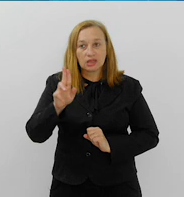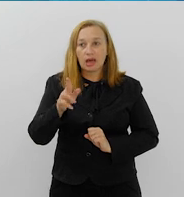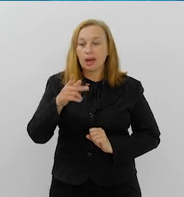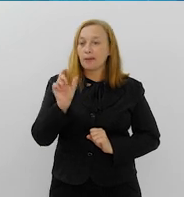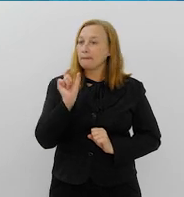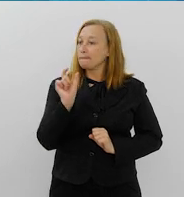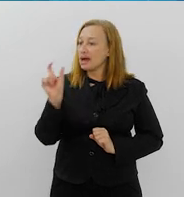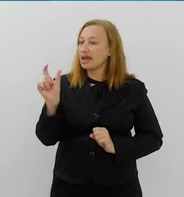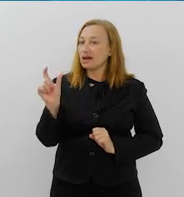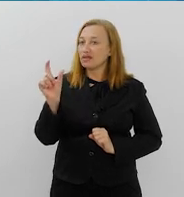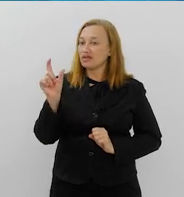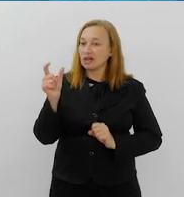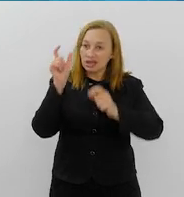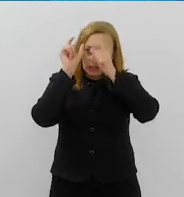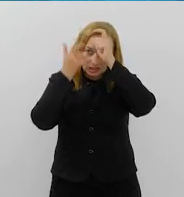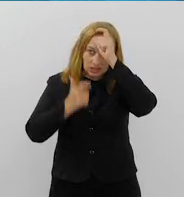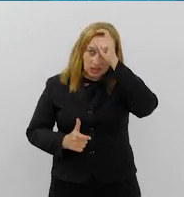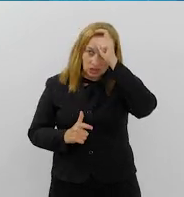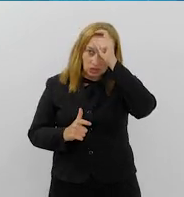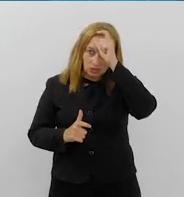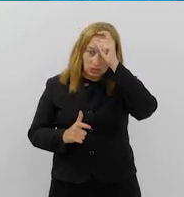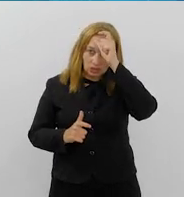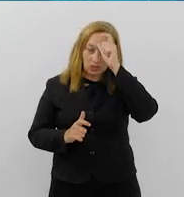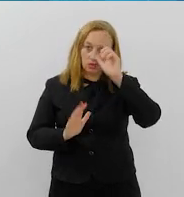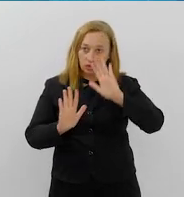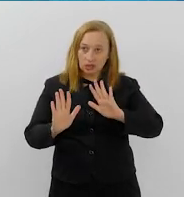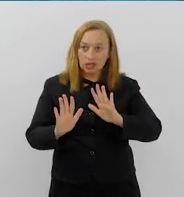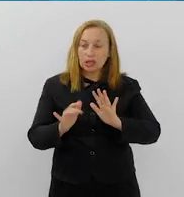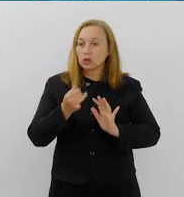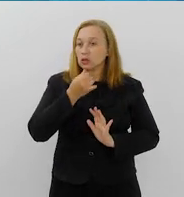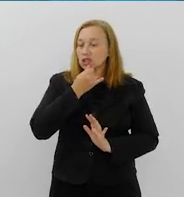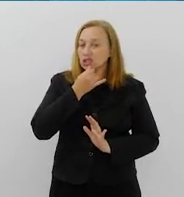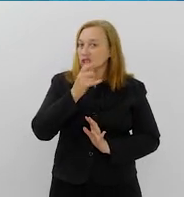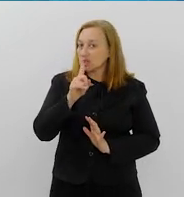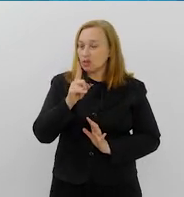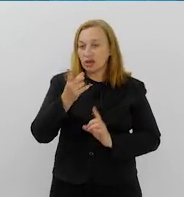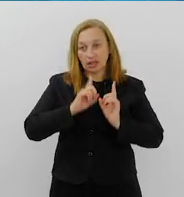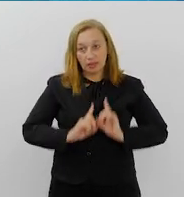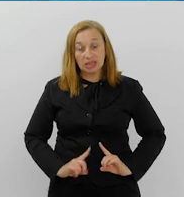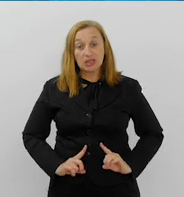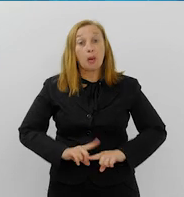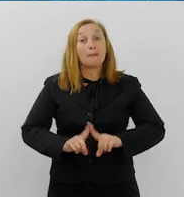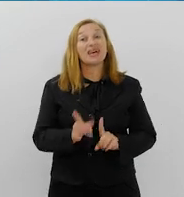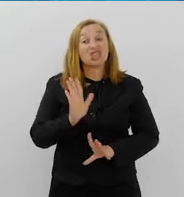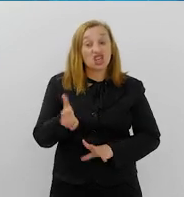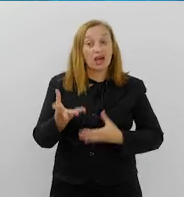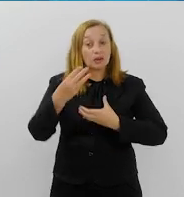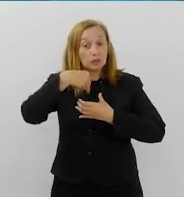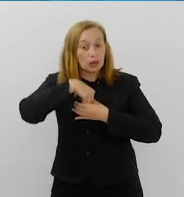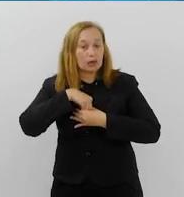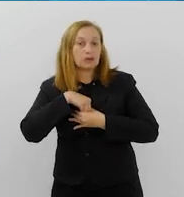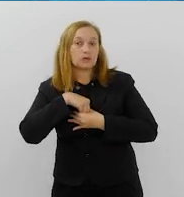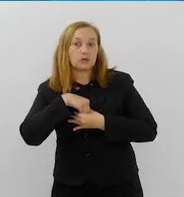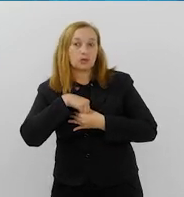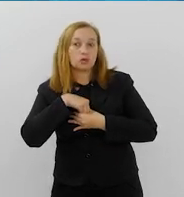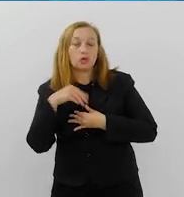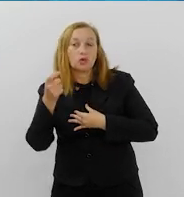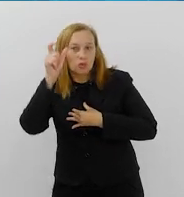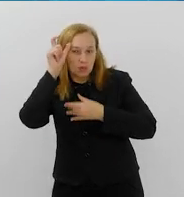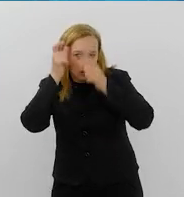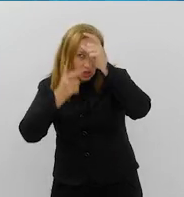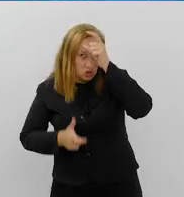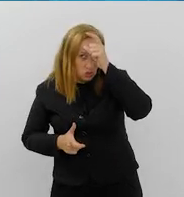palavra transtorno, ansiedade não significa transtorno ansioso, tristeza não é depressão. Mas se ela já tem